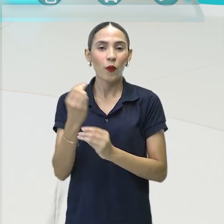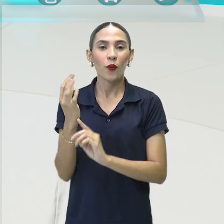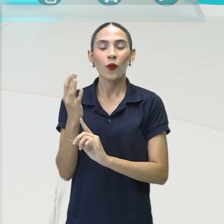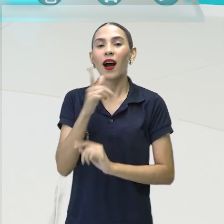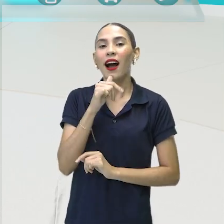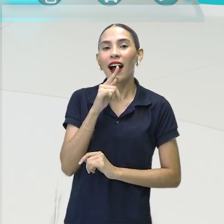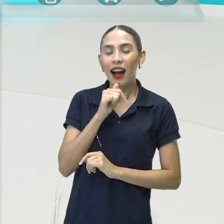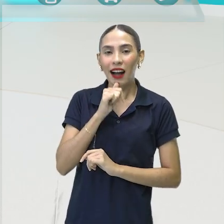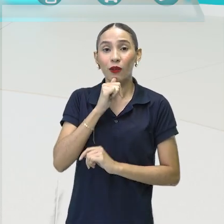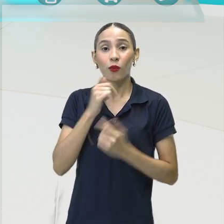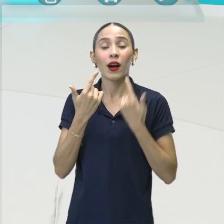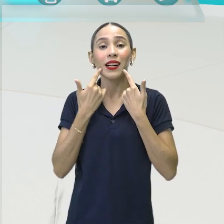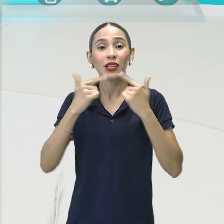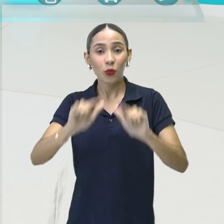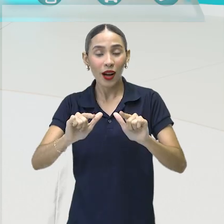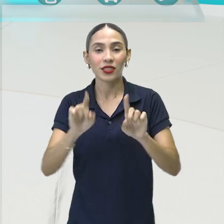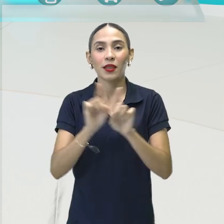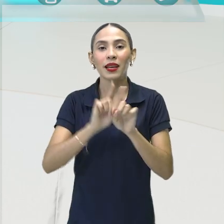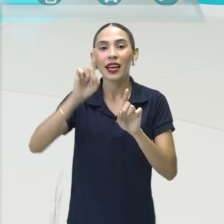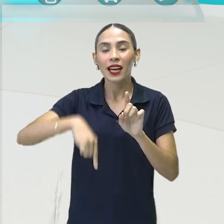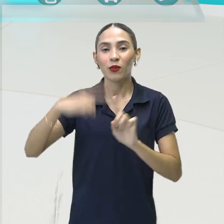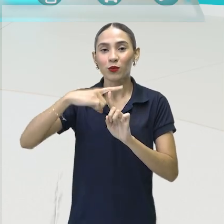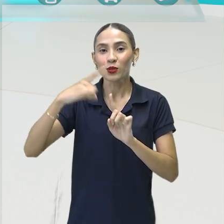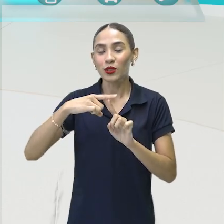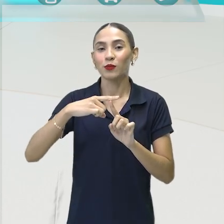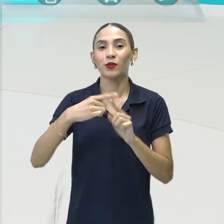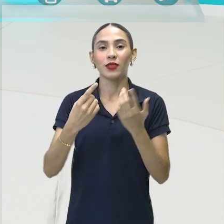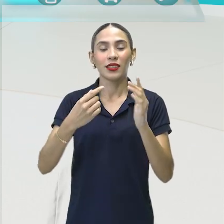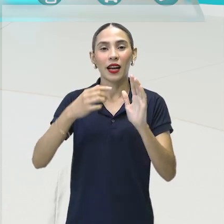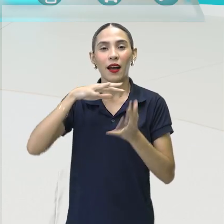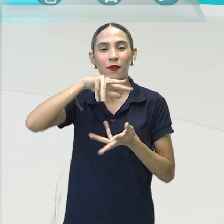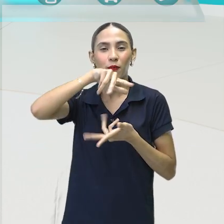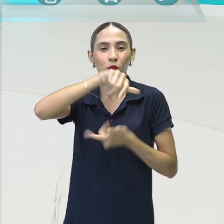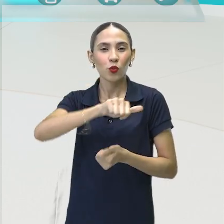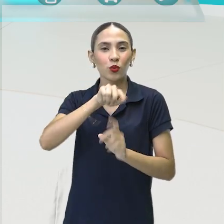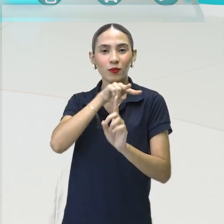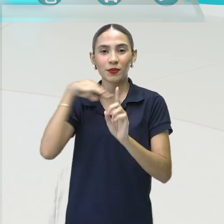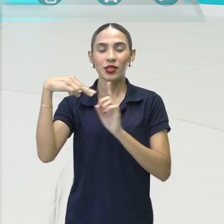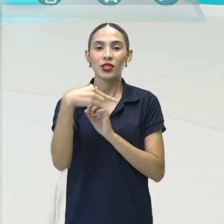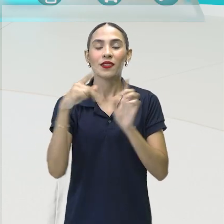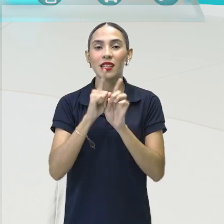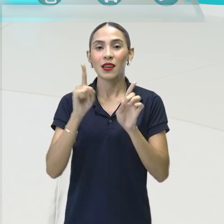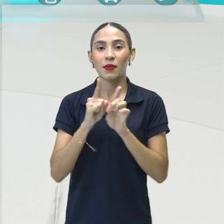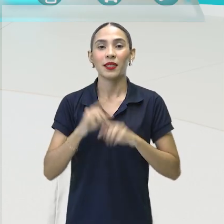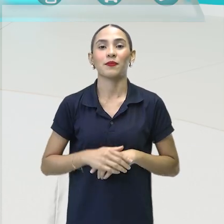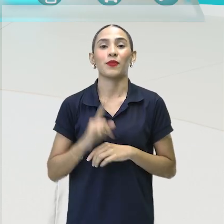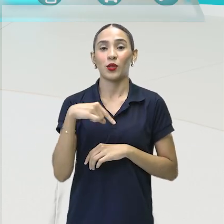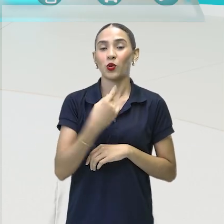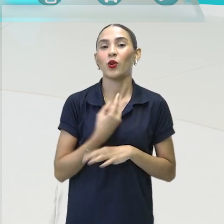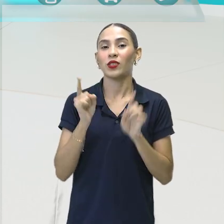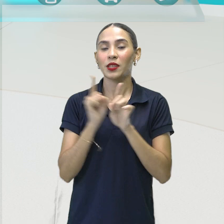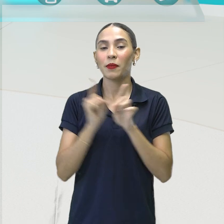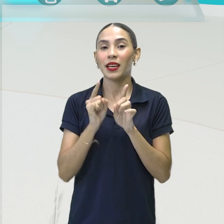na sua linguagem. E isso é uma forma da gente ler o mundo, ler aquilo que